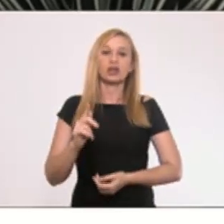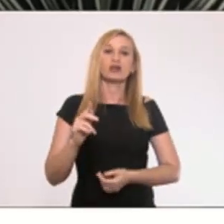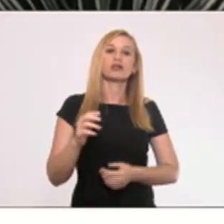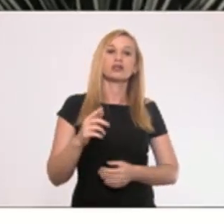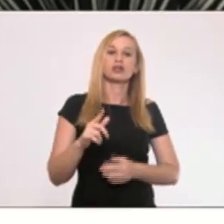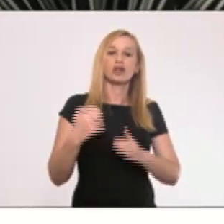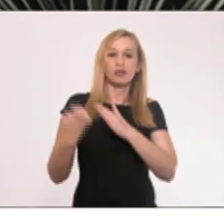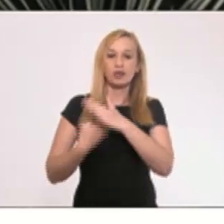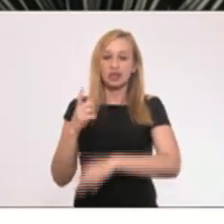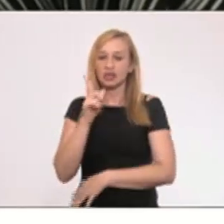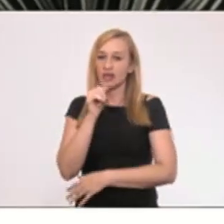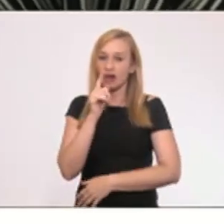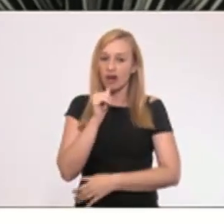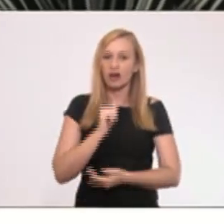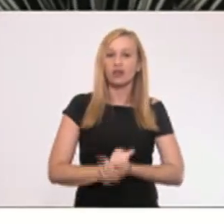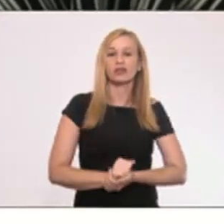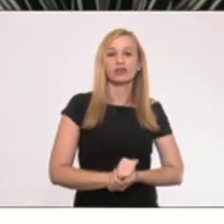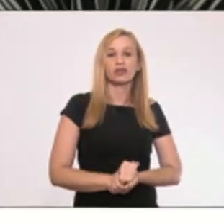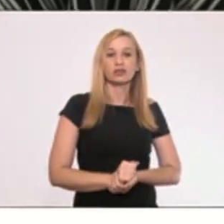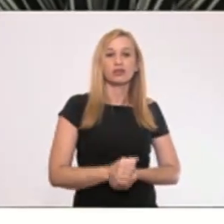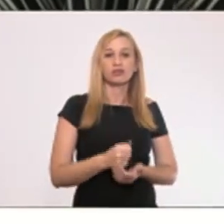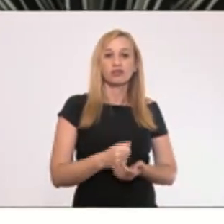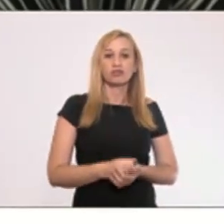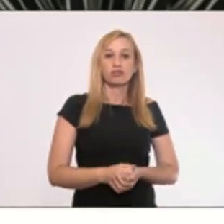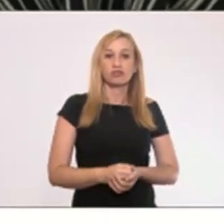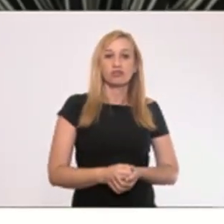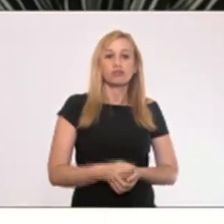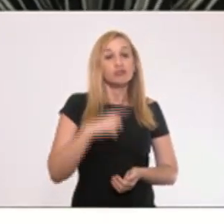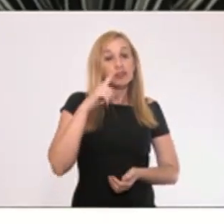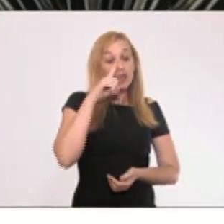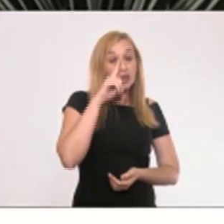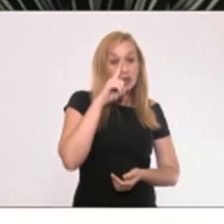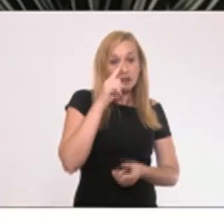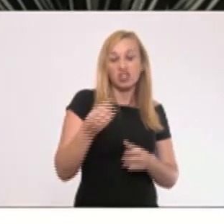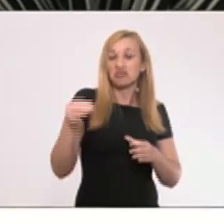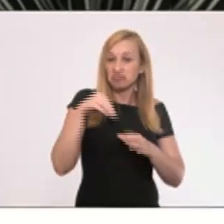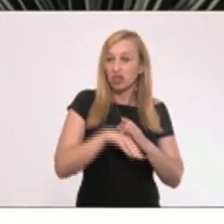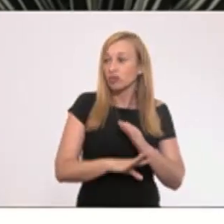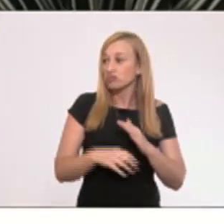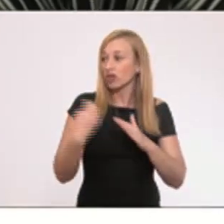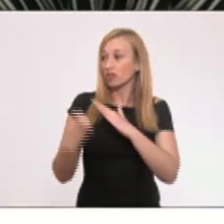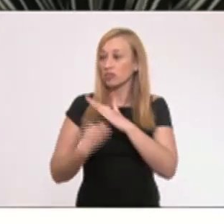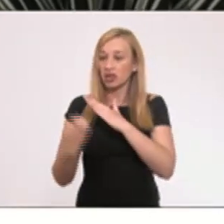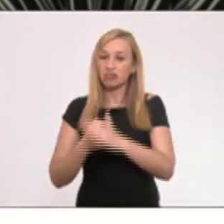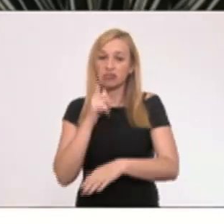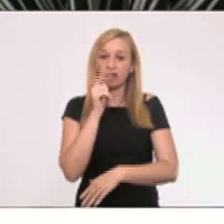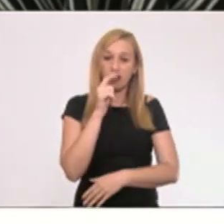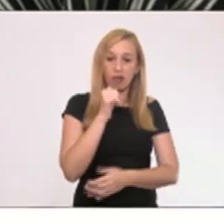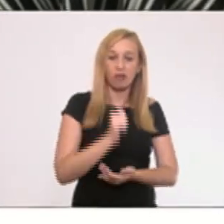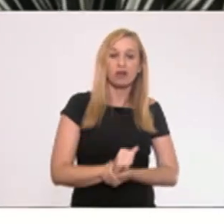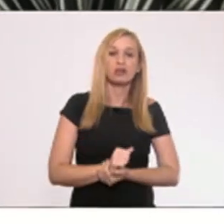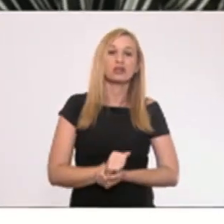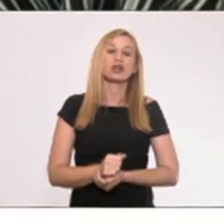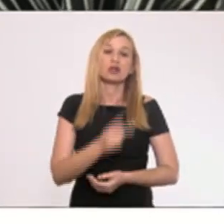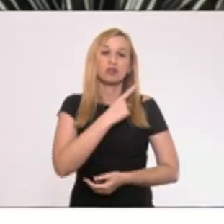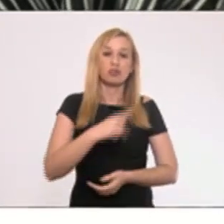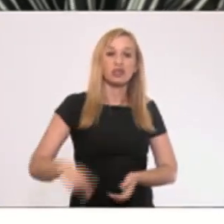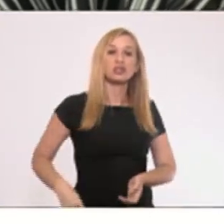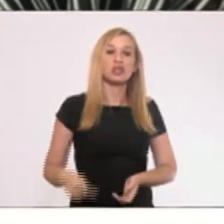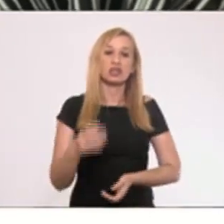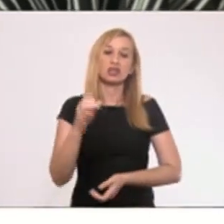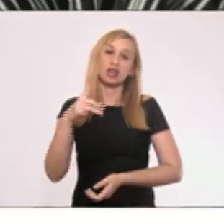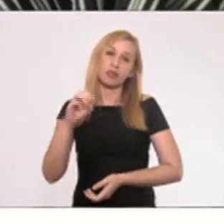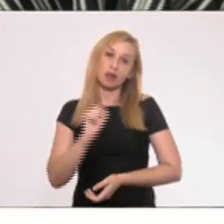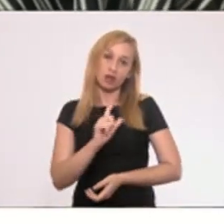que refere a esse verdadeiro regime de terror que vem sendo implementado na SEDAE pelo presidente Hélio Cabral.